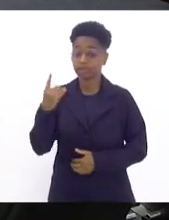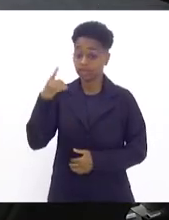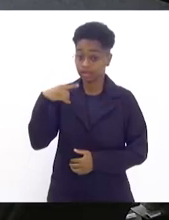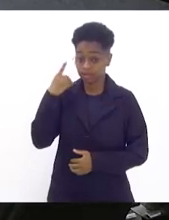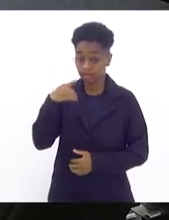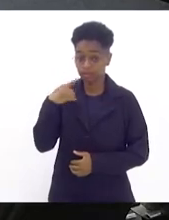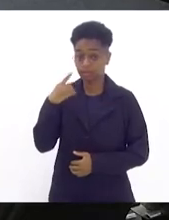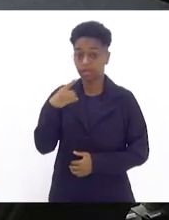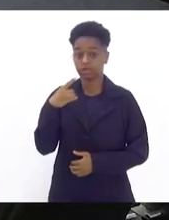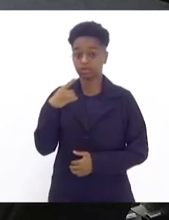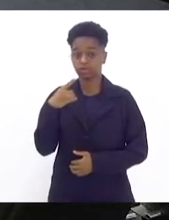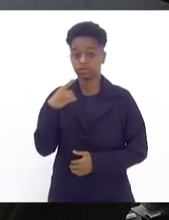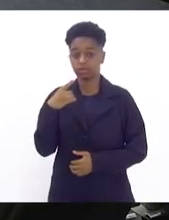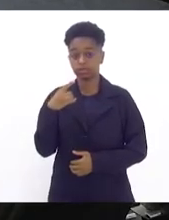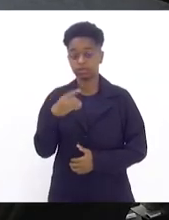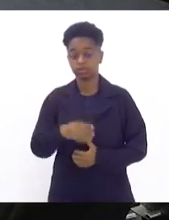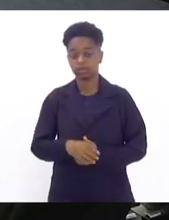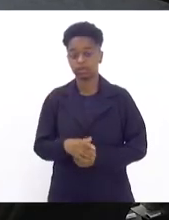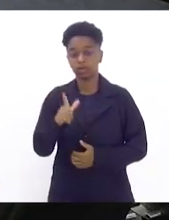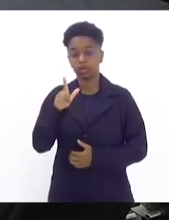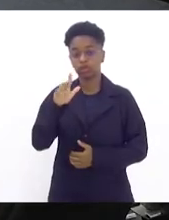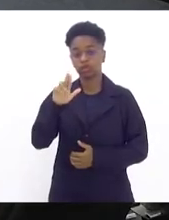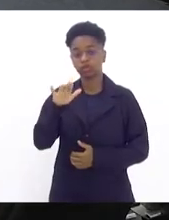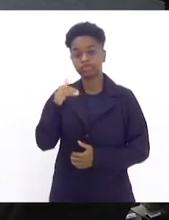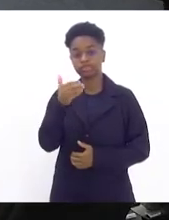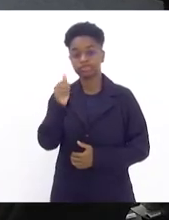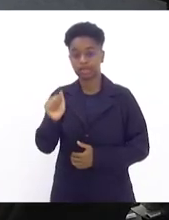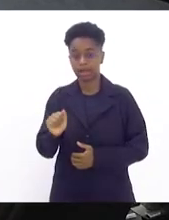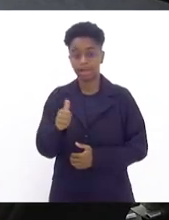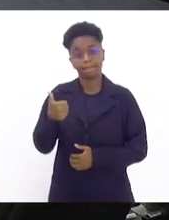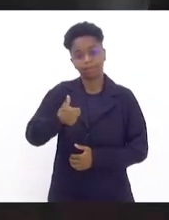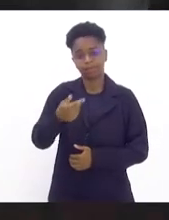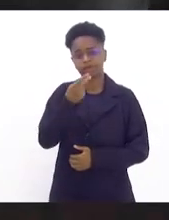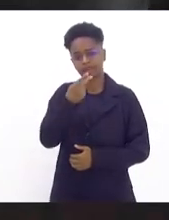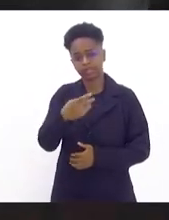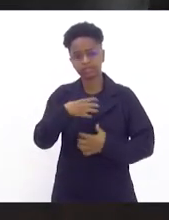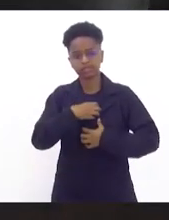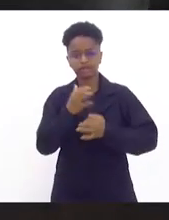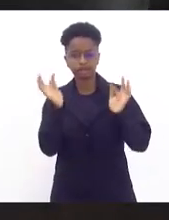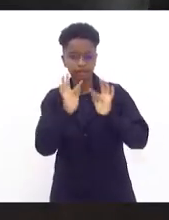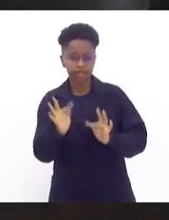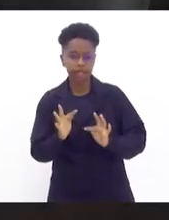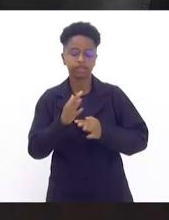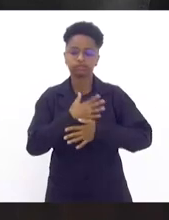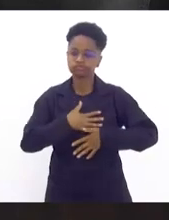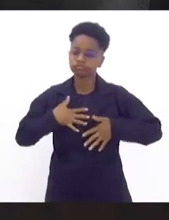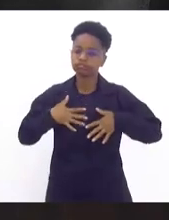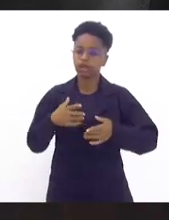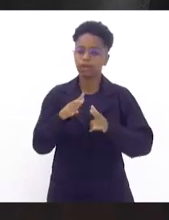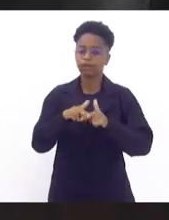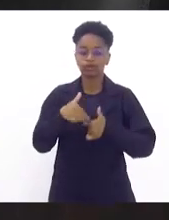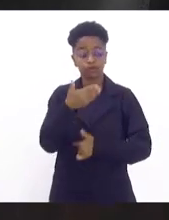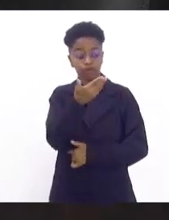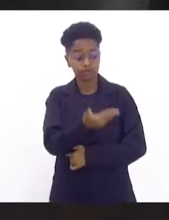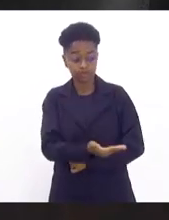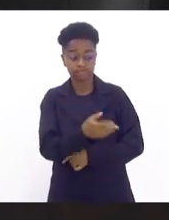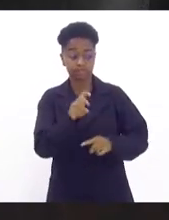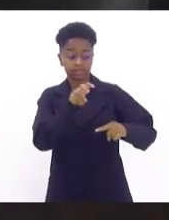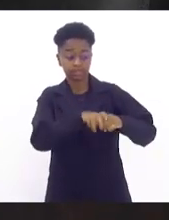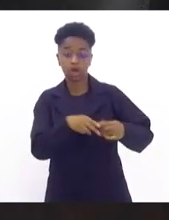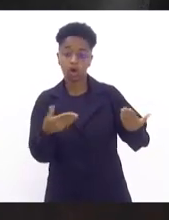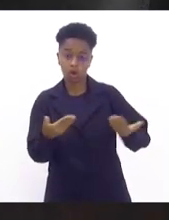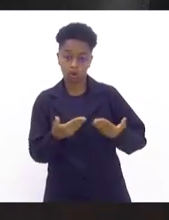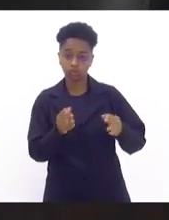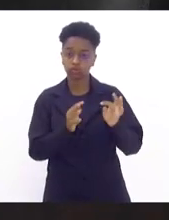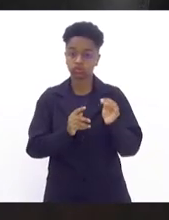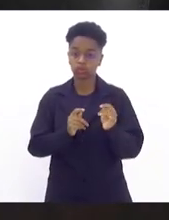deputado, deputada Lucinha, primeiro dizer da minha alegria e satisfação de ter Vossa Excelência sentada aqui hoje